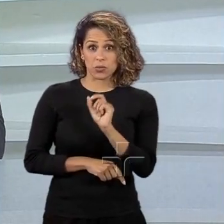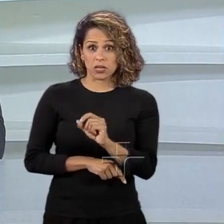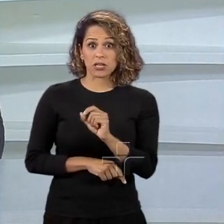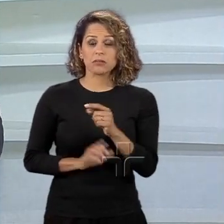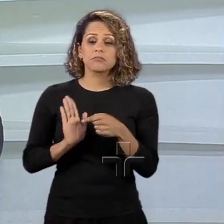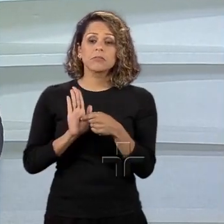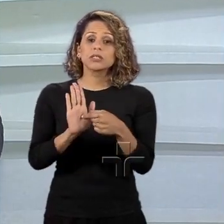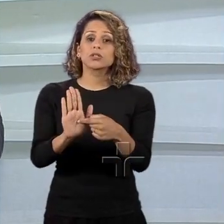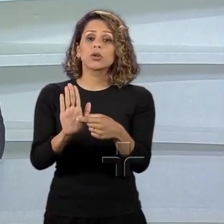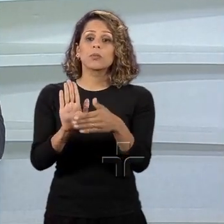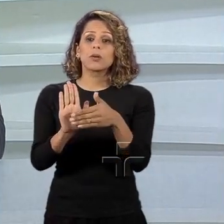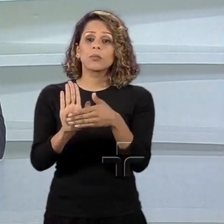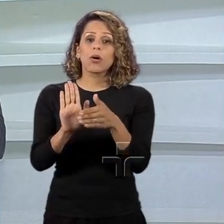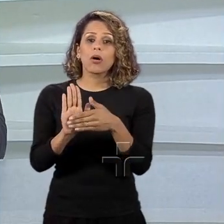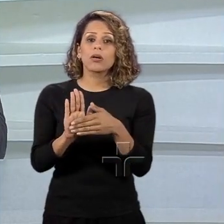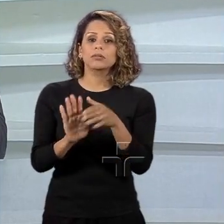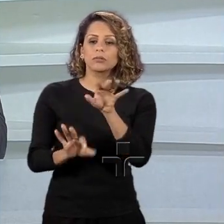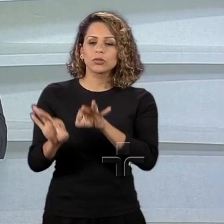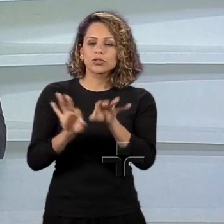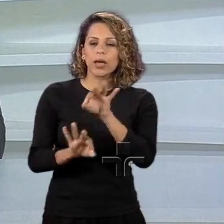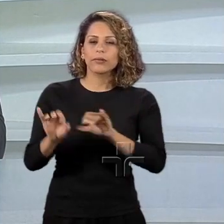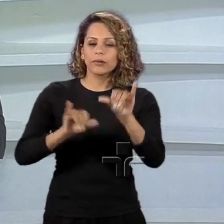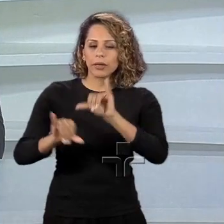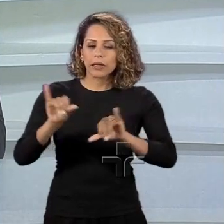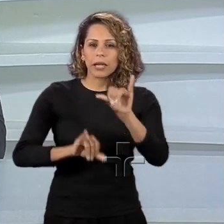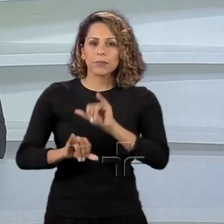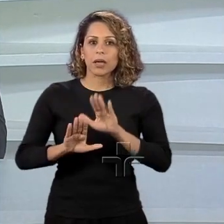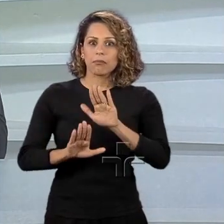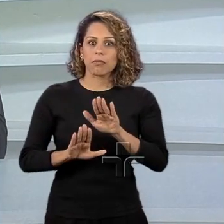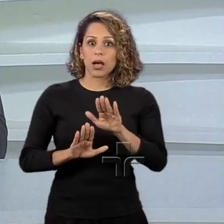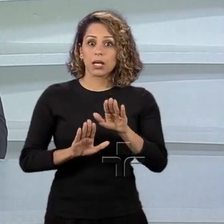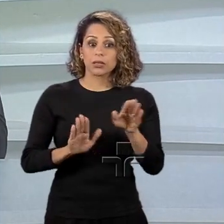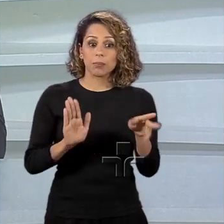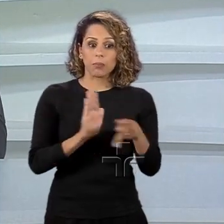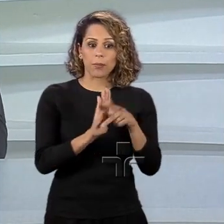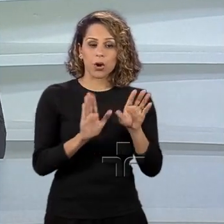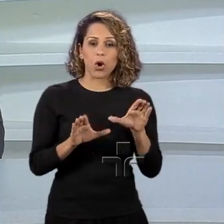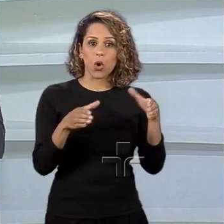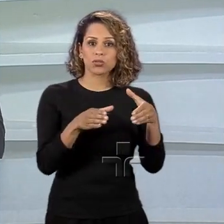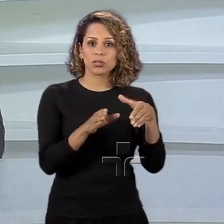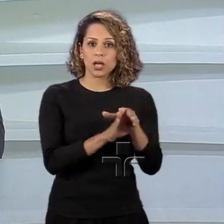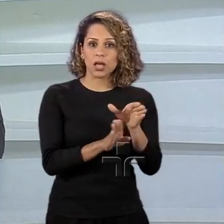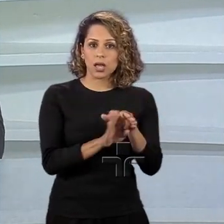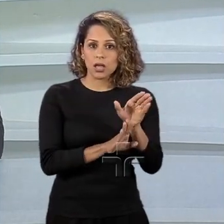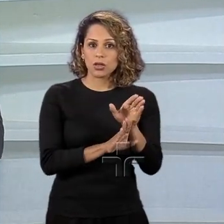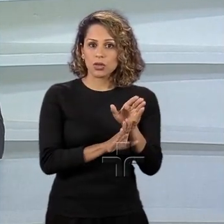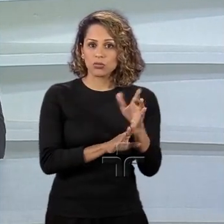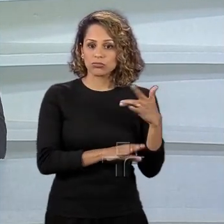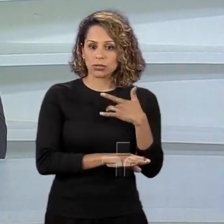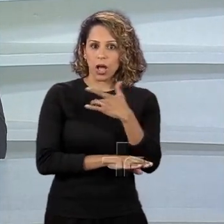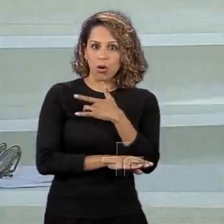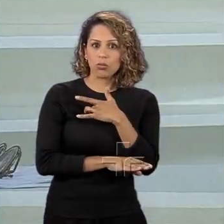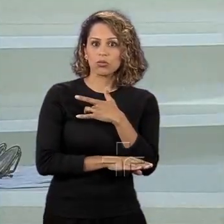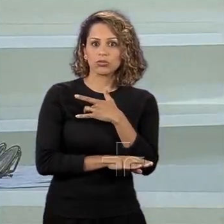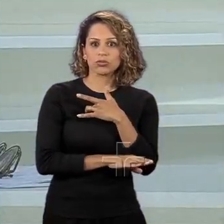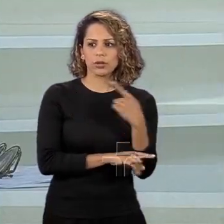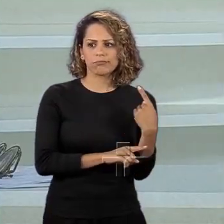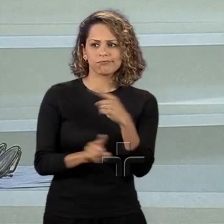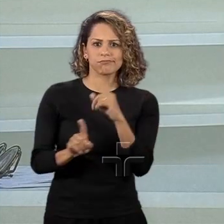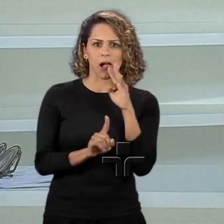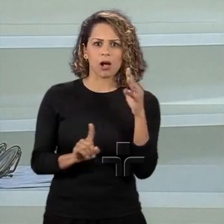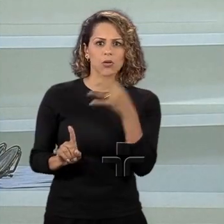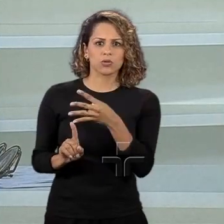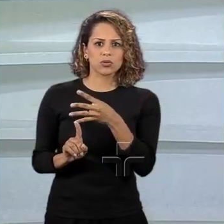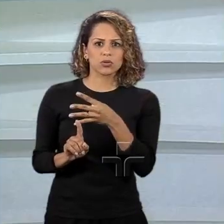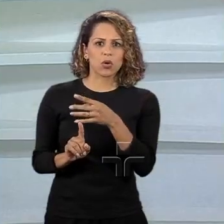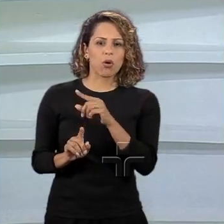no Brasil e foi acusada pelo próprio Conselho Nacional de Saúde de estar favorecendo a indústria farmacêutica. A pergunta que eu faço